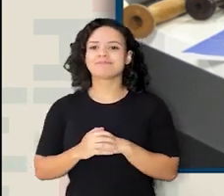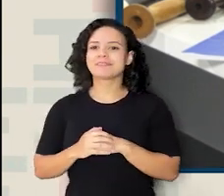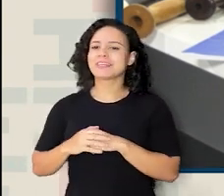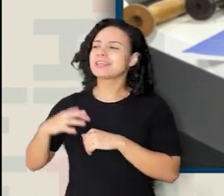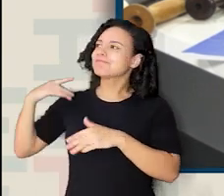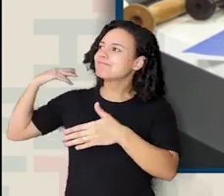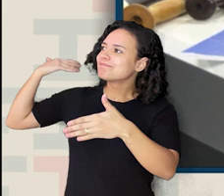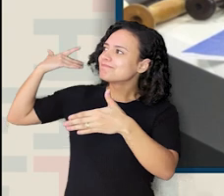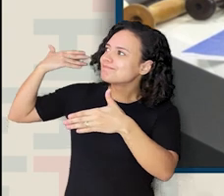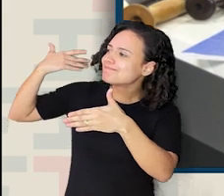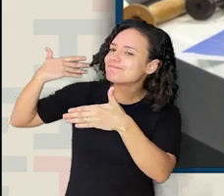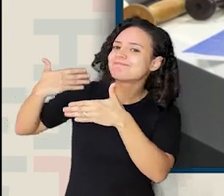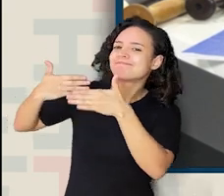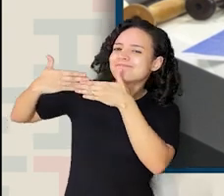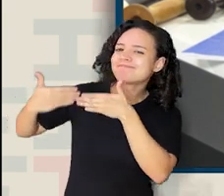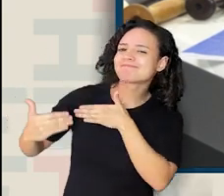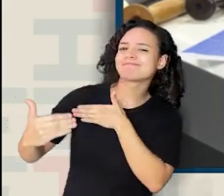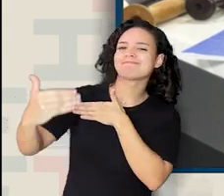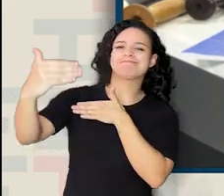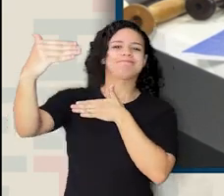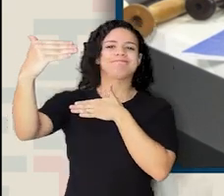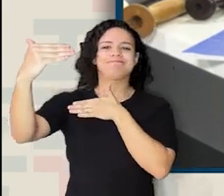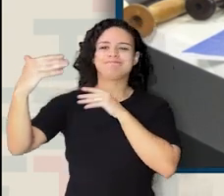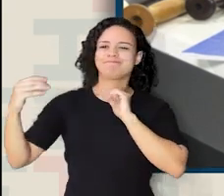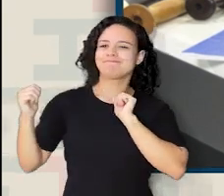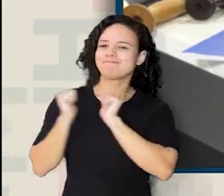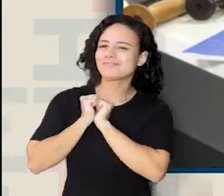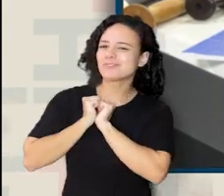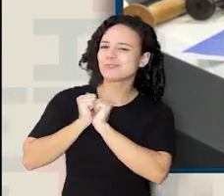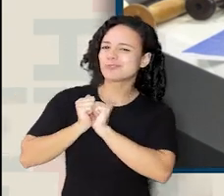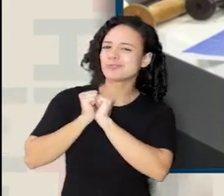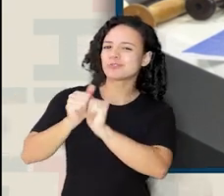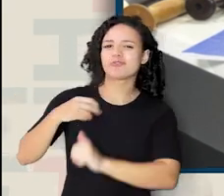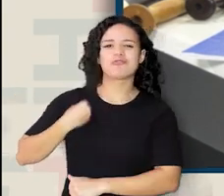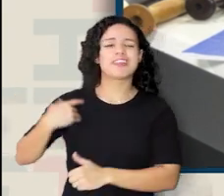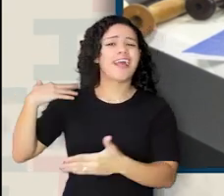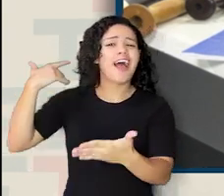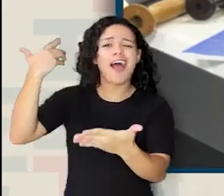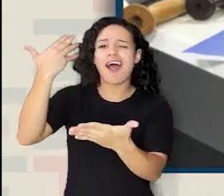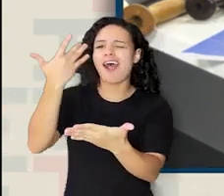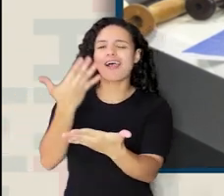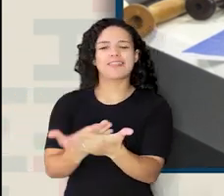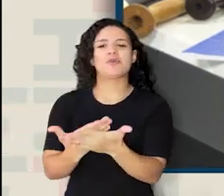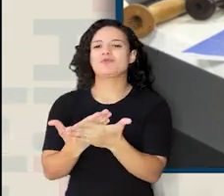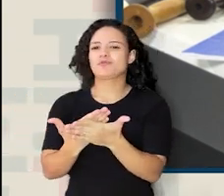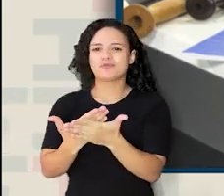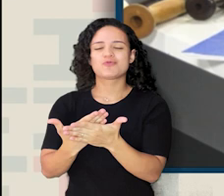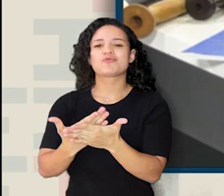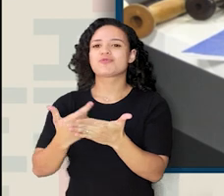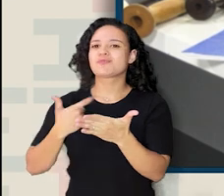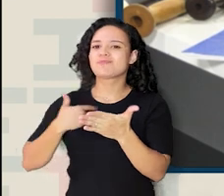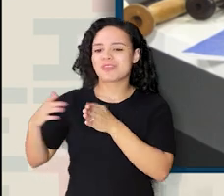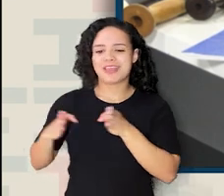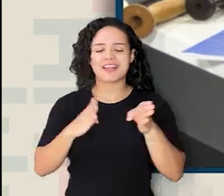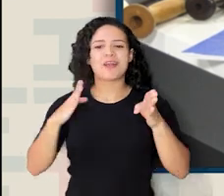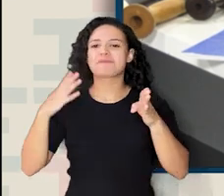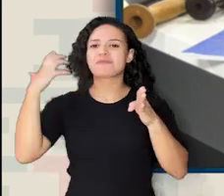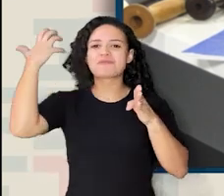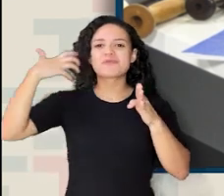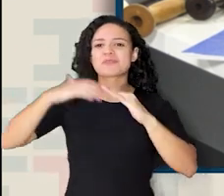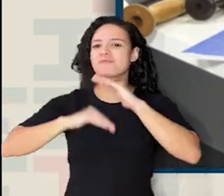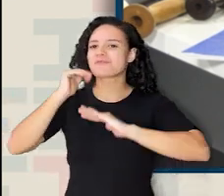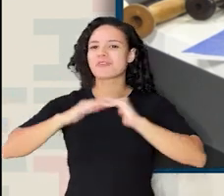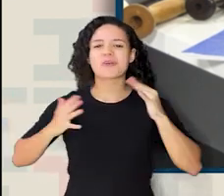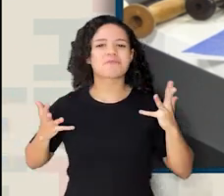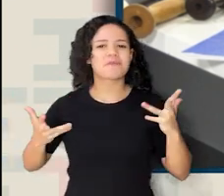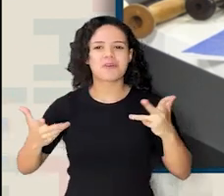então, eu levei para a vida toda e até hoje uma jornada musical incrível